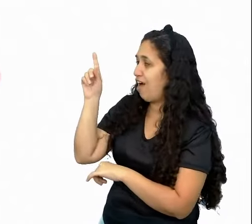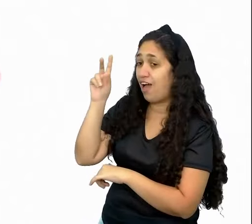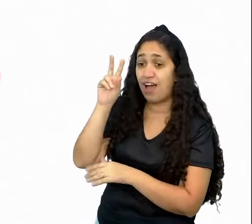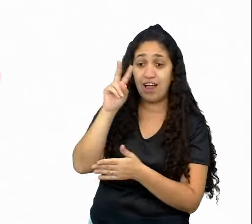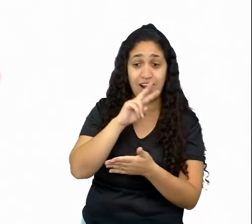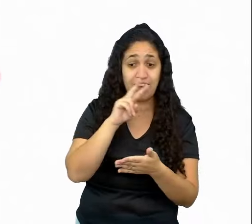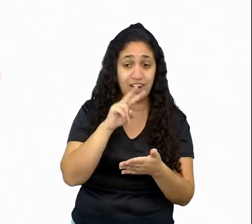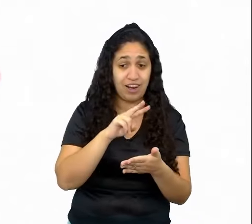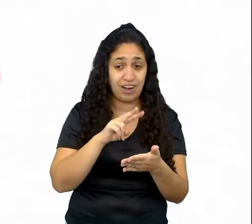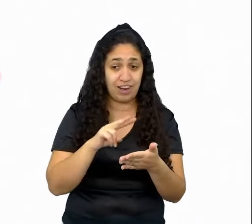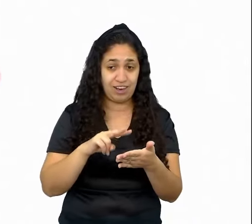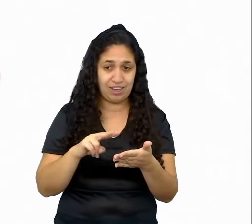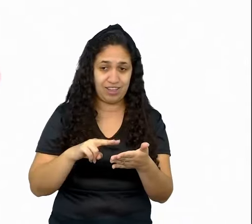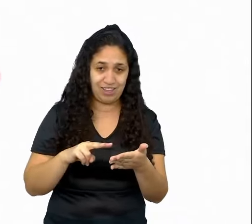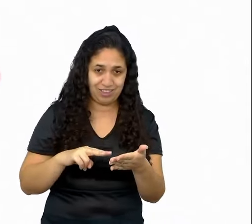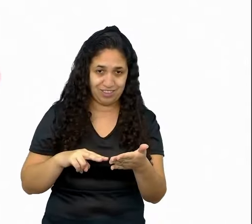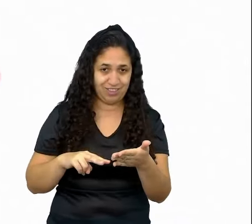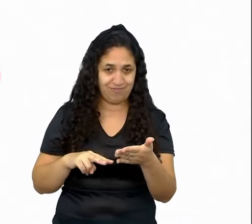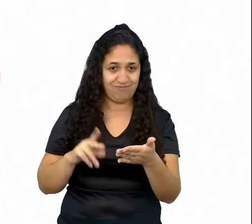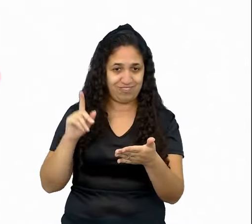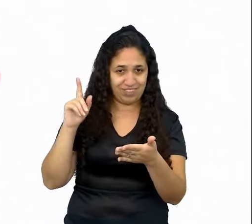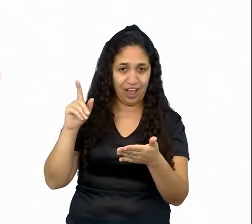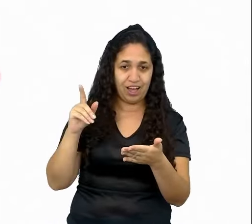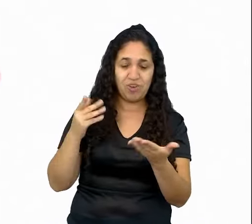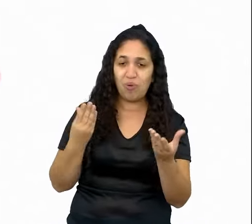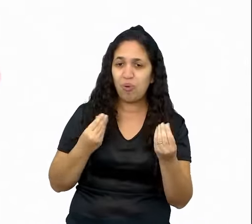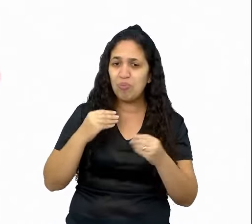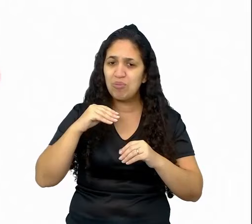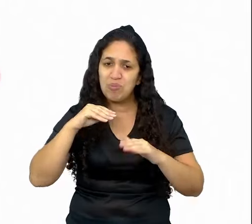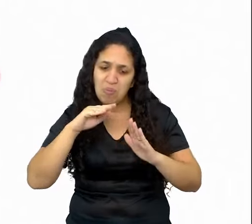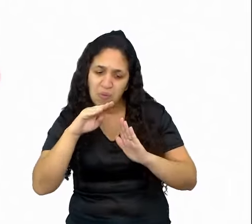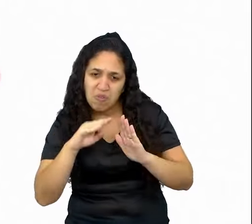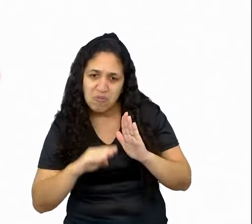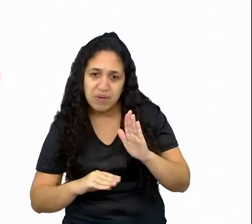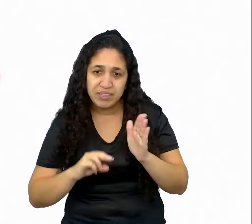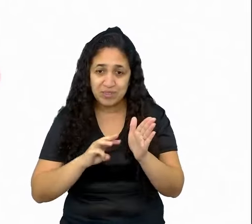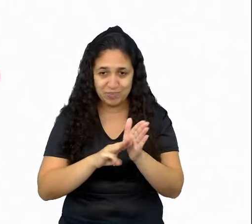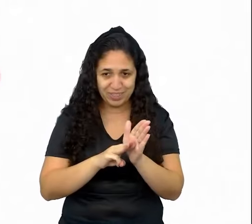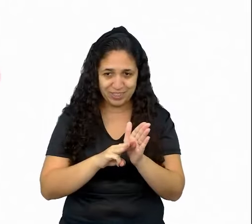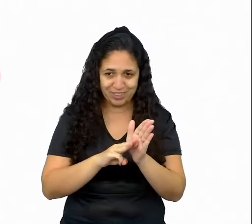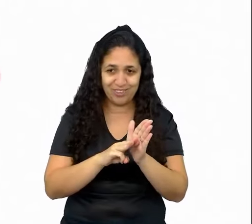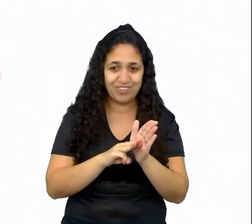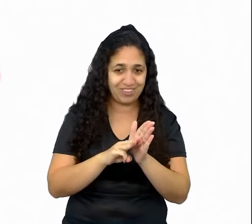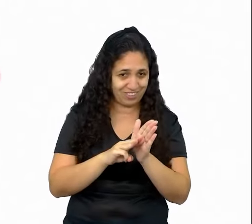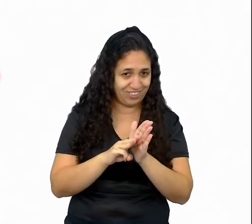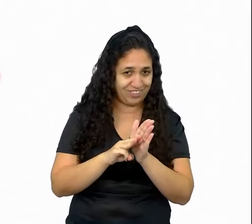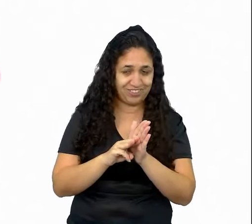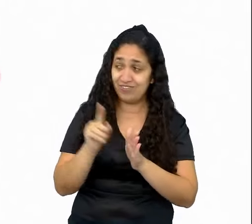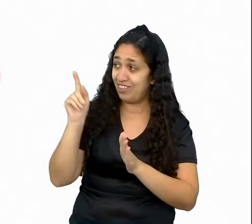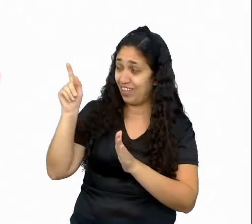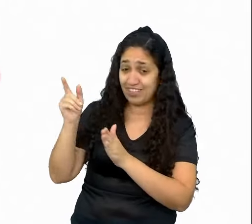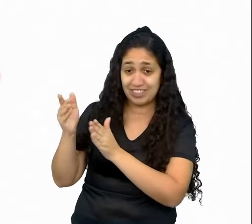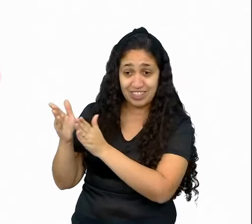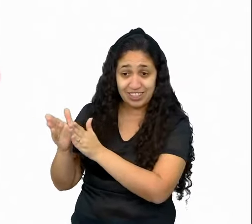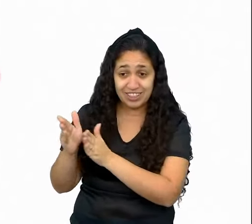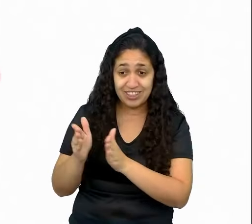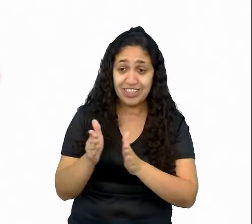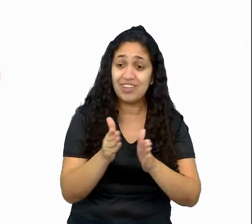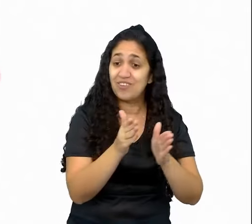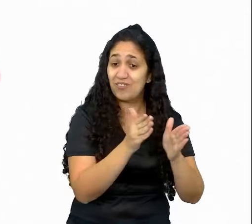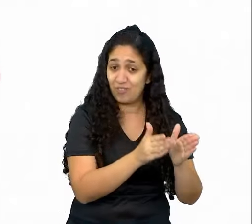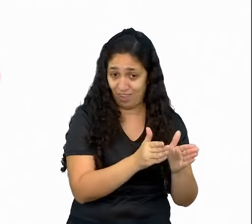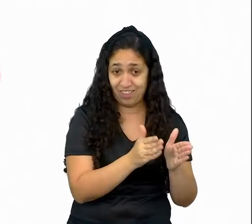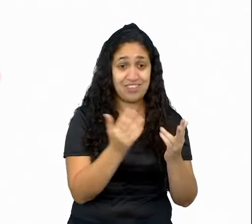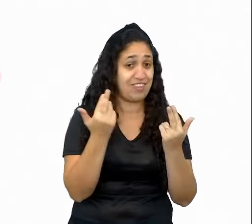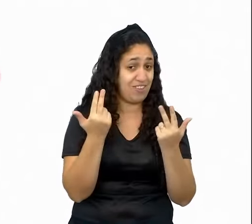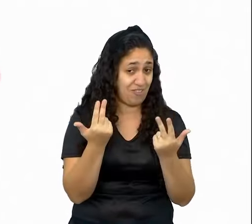leiam aquele movimento metodológico que existe dentro da sequência, tá? Essa sequência está como as outras,